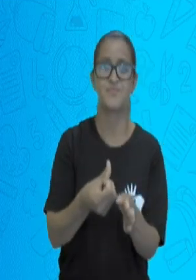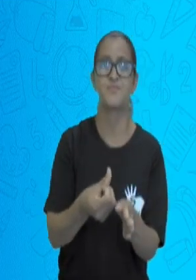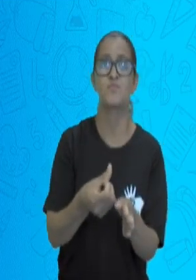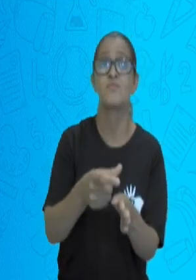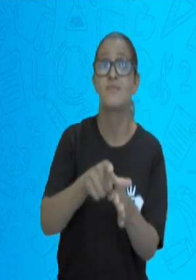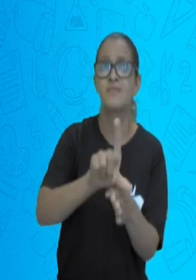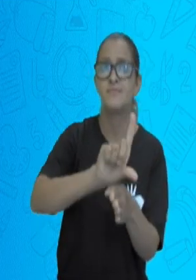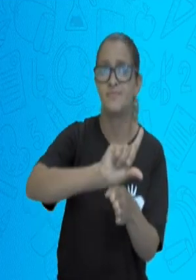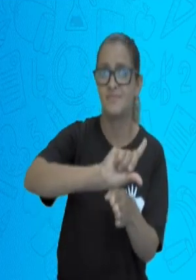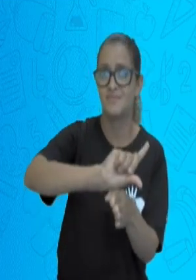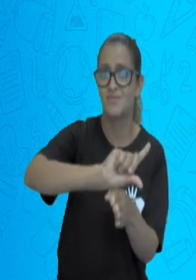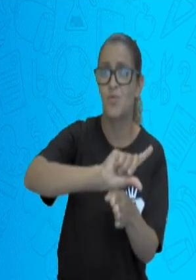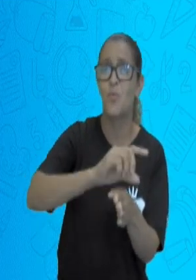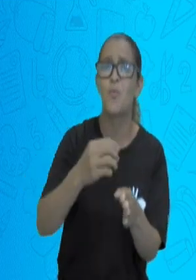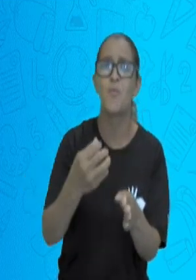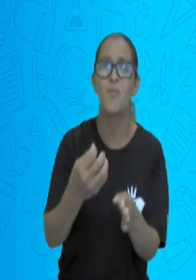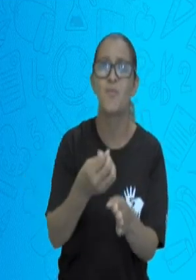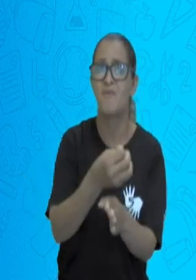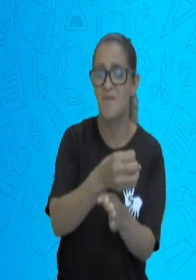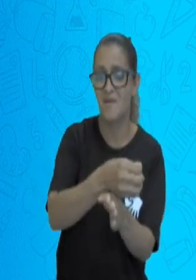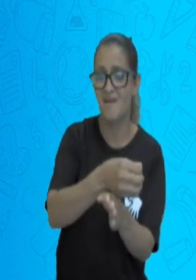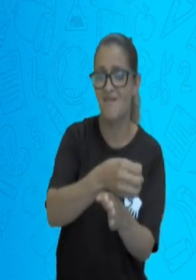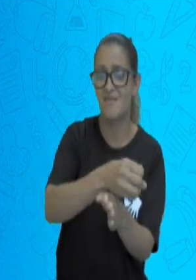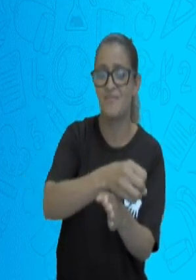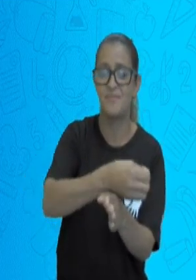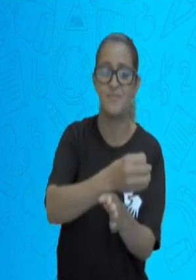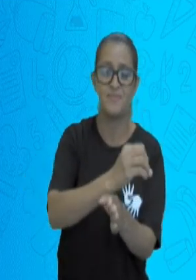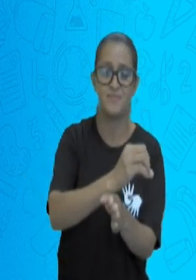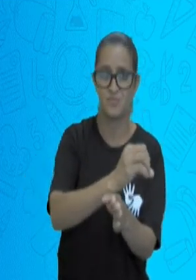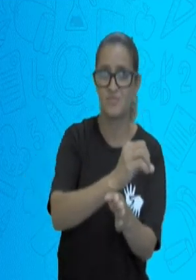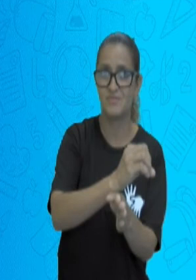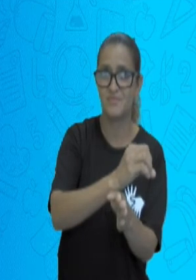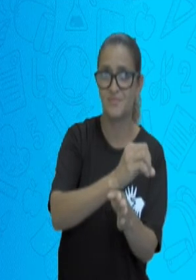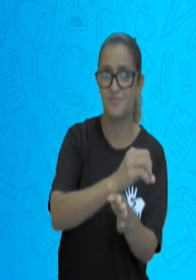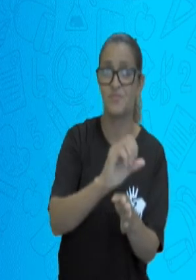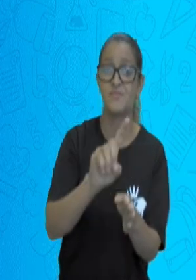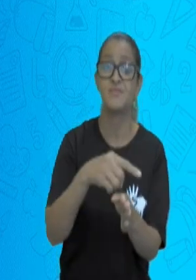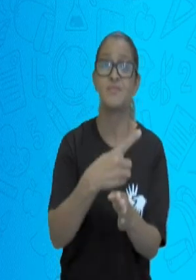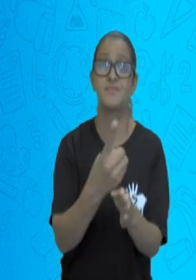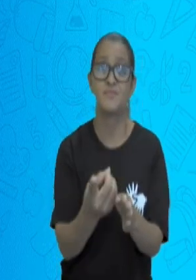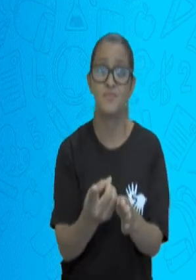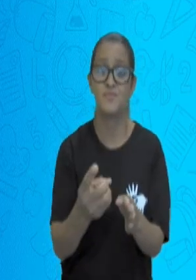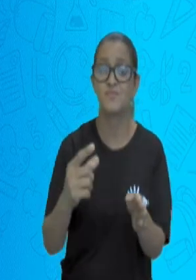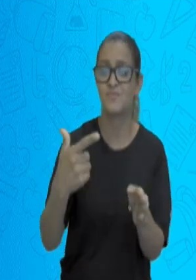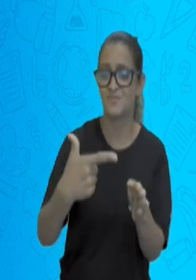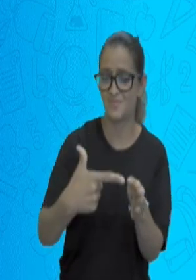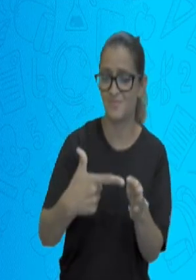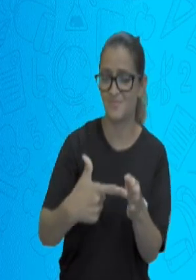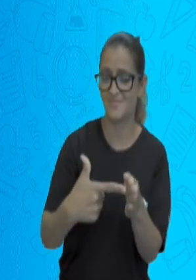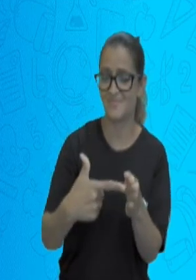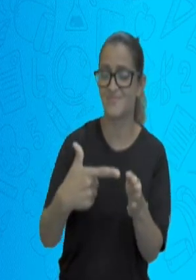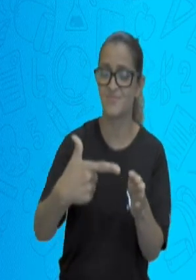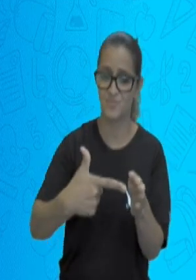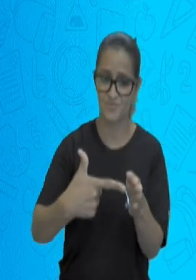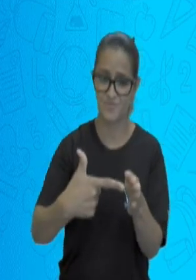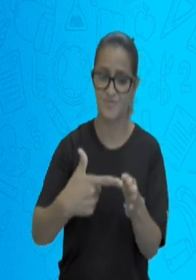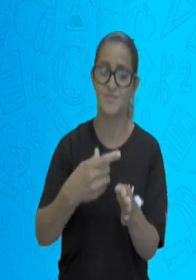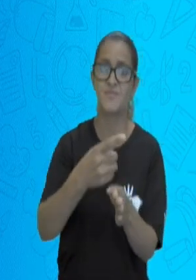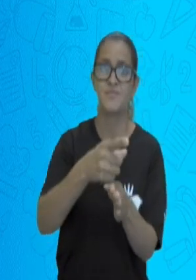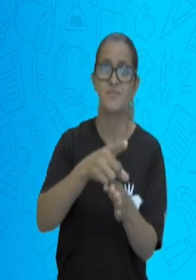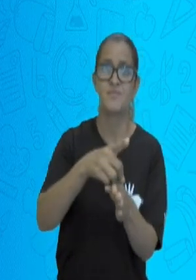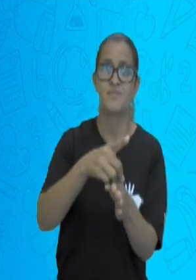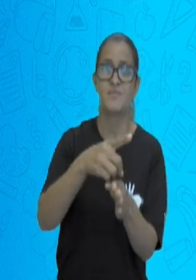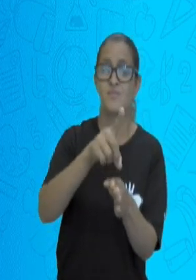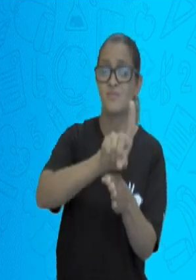16. Antes do 1, nós temos 0. E depois do 1, nós temos o